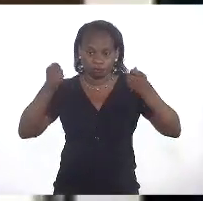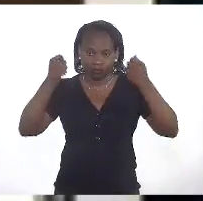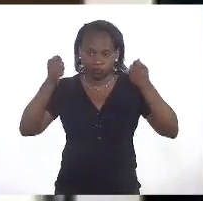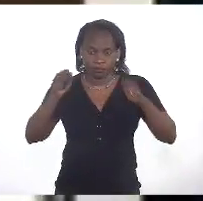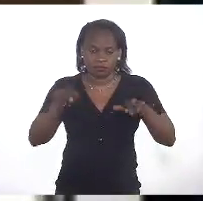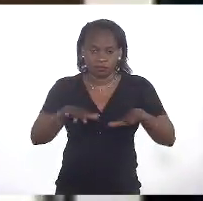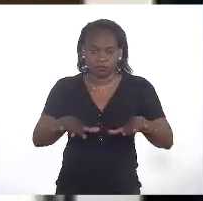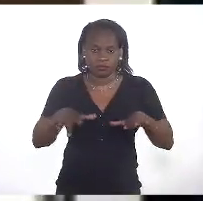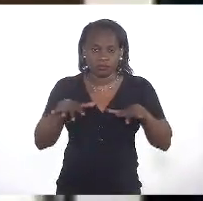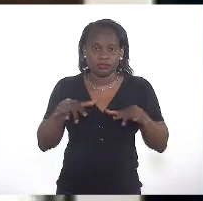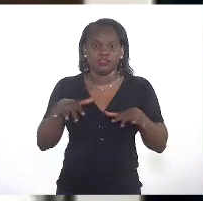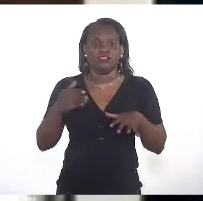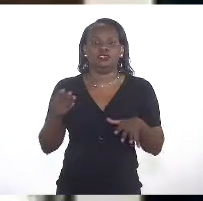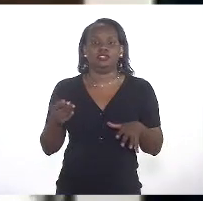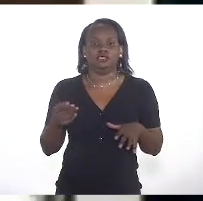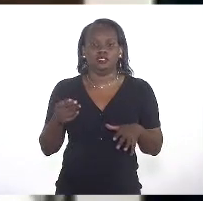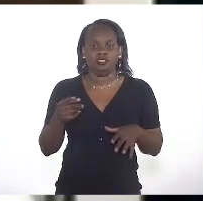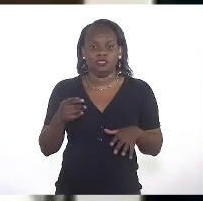manifestações